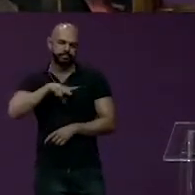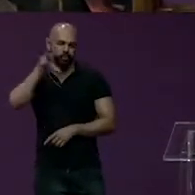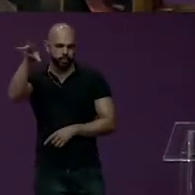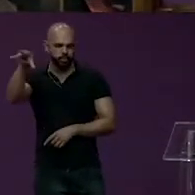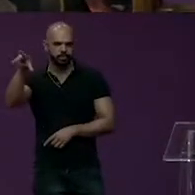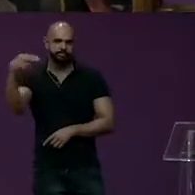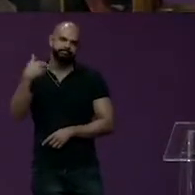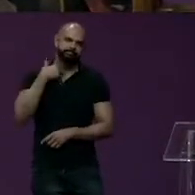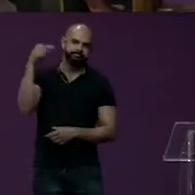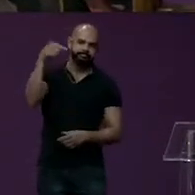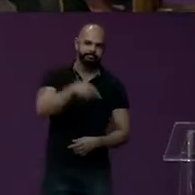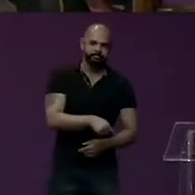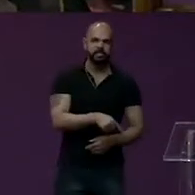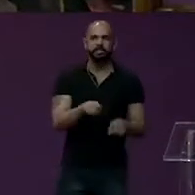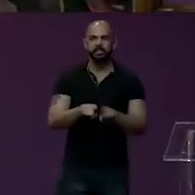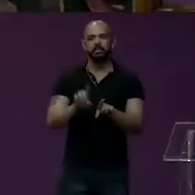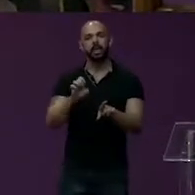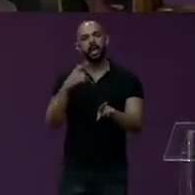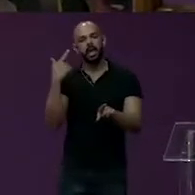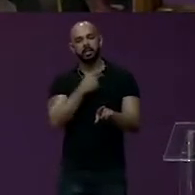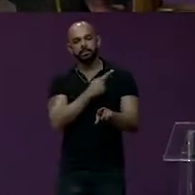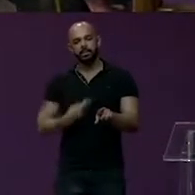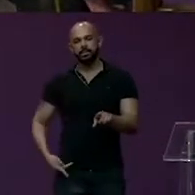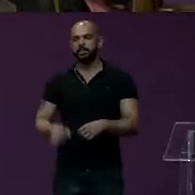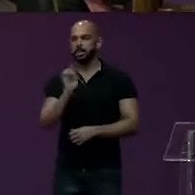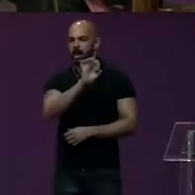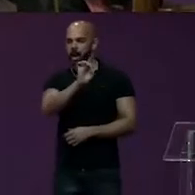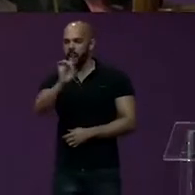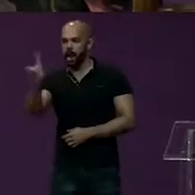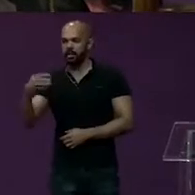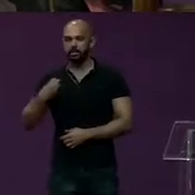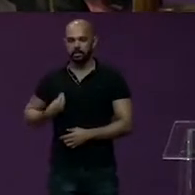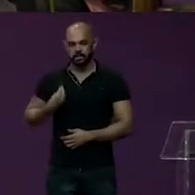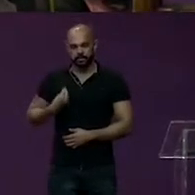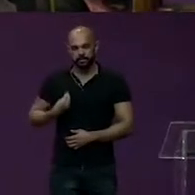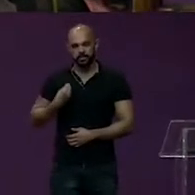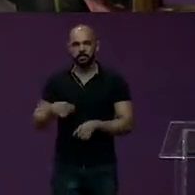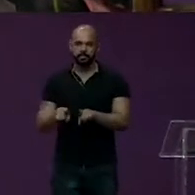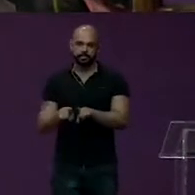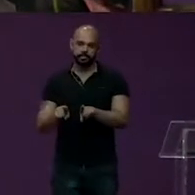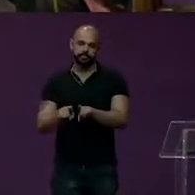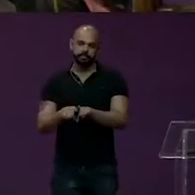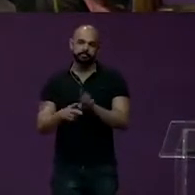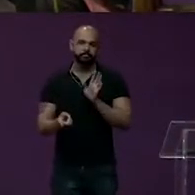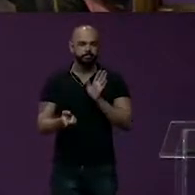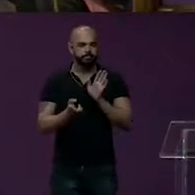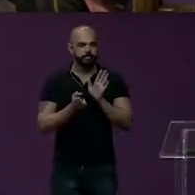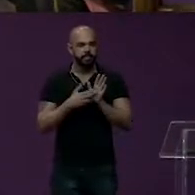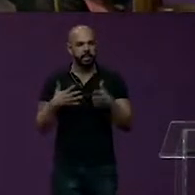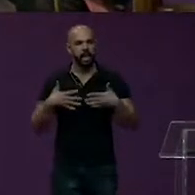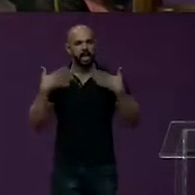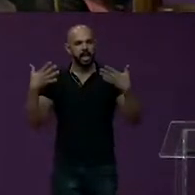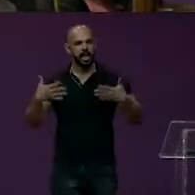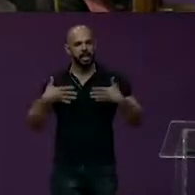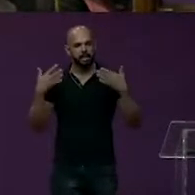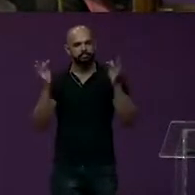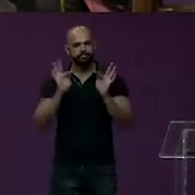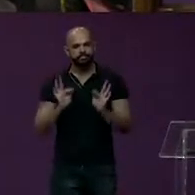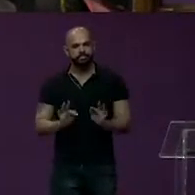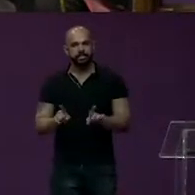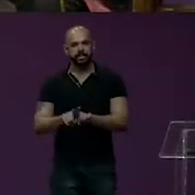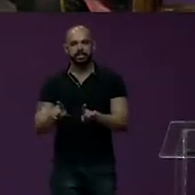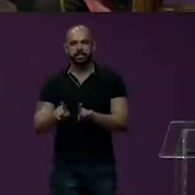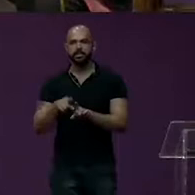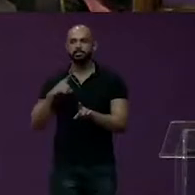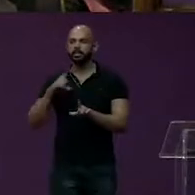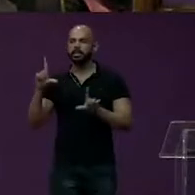estar aqui. E além dos ex-presidentes, cada um de vocês que está aqui, que realmente, Márcia, me dá assim, muita alegria. E também ter